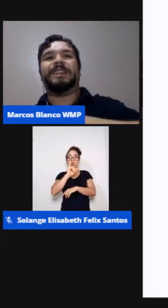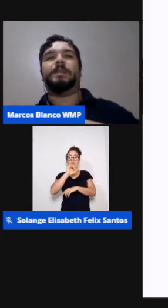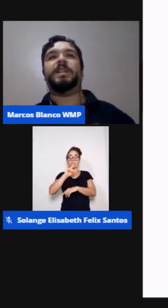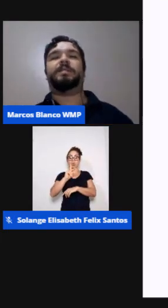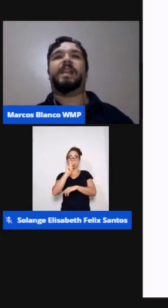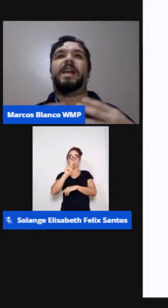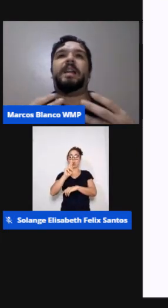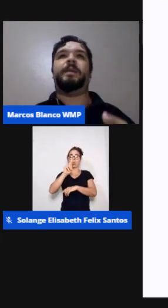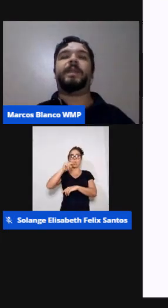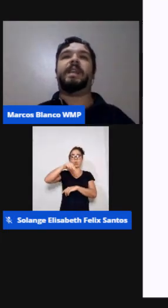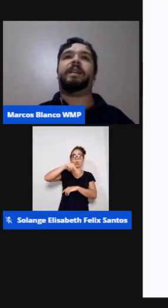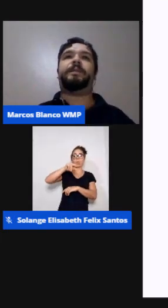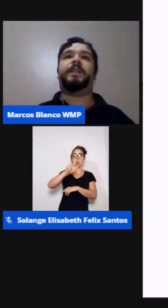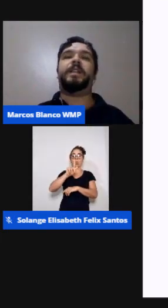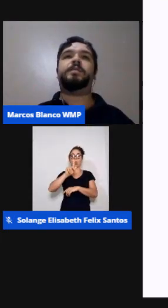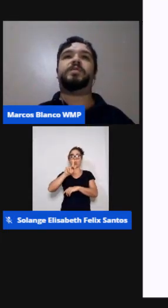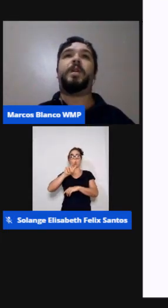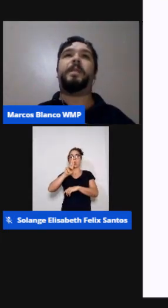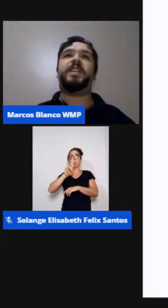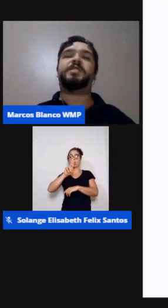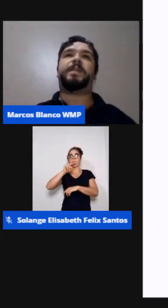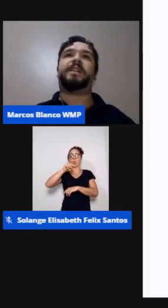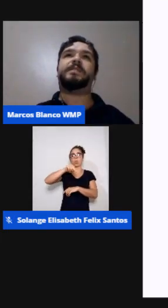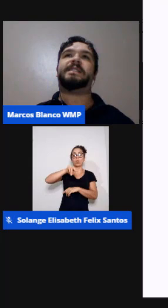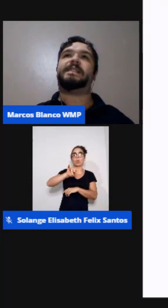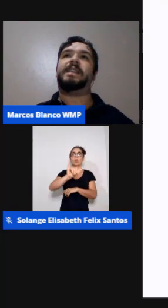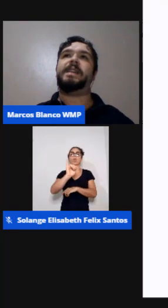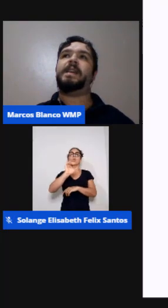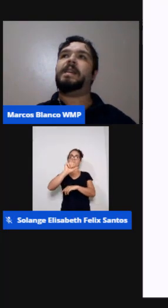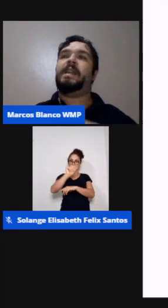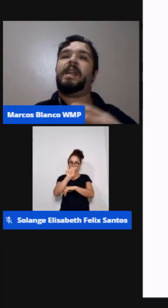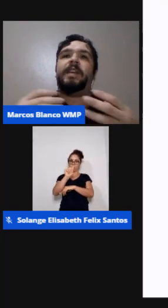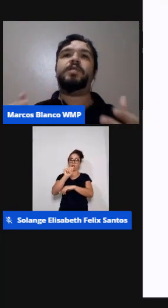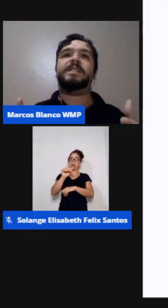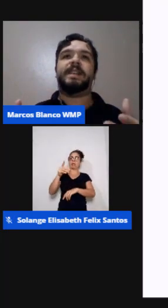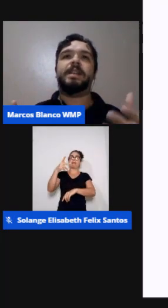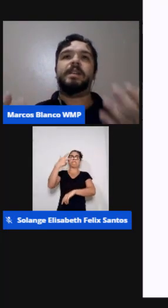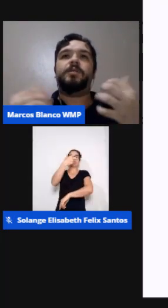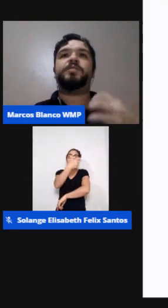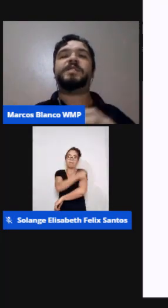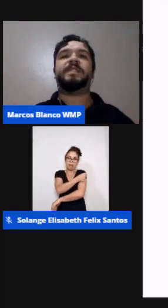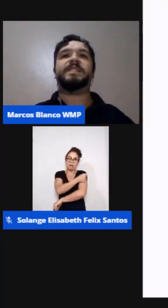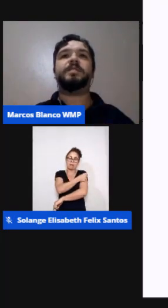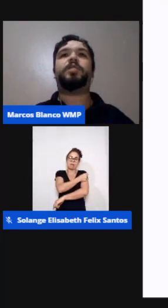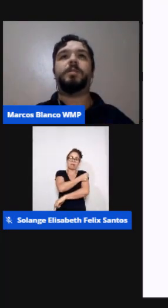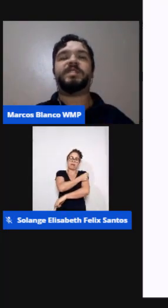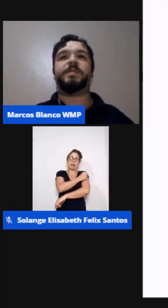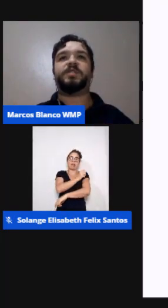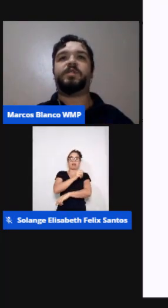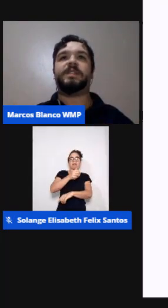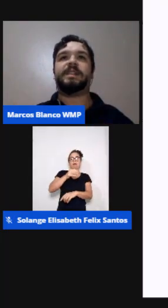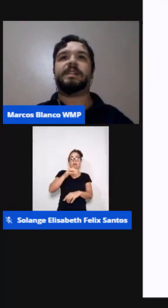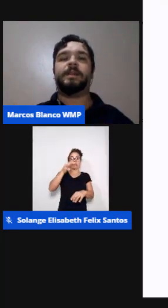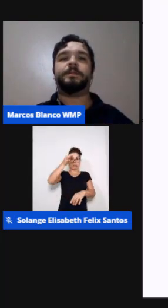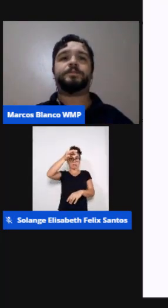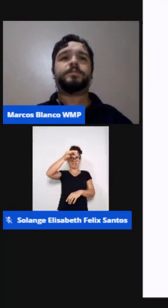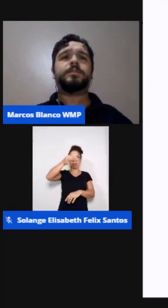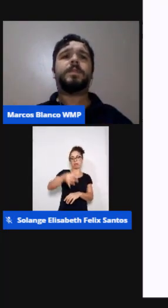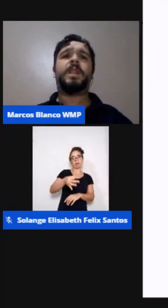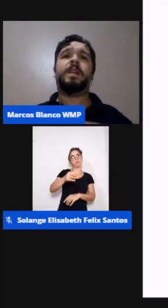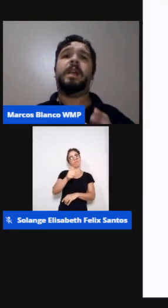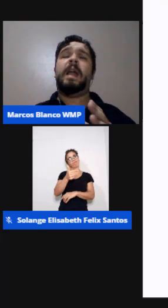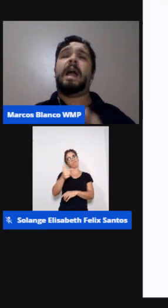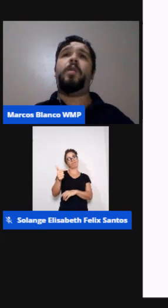eficaz. O tratamento dela é feito somente para você reduzir os possíveis sintomas que a pessoa possa